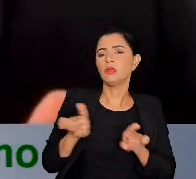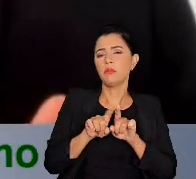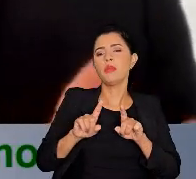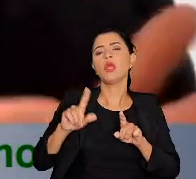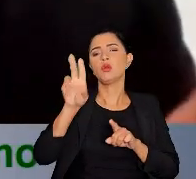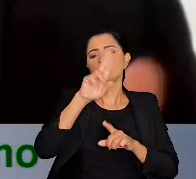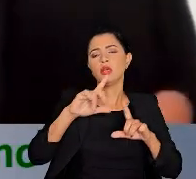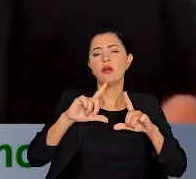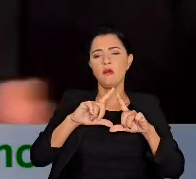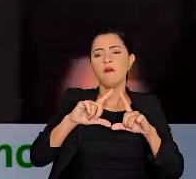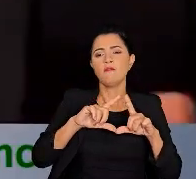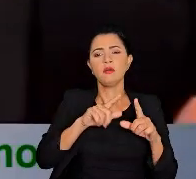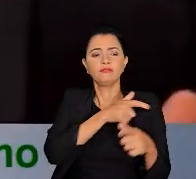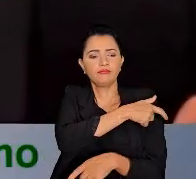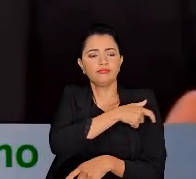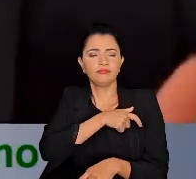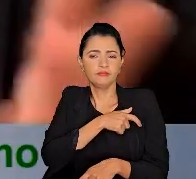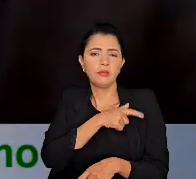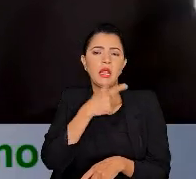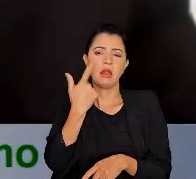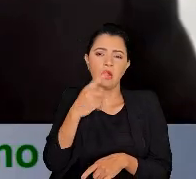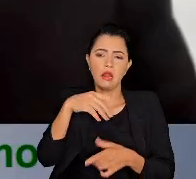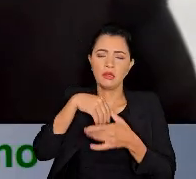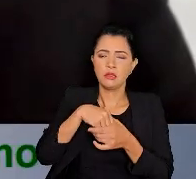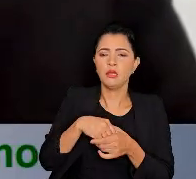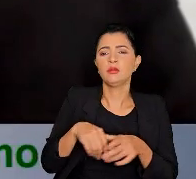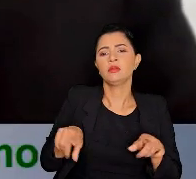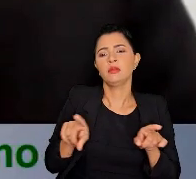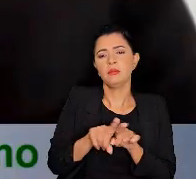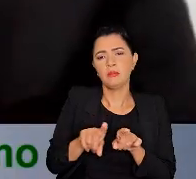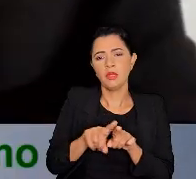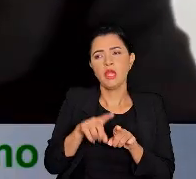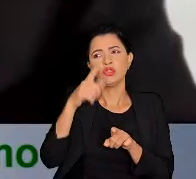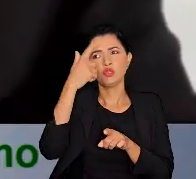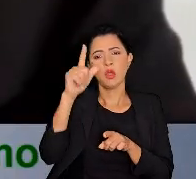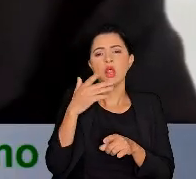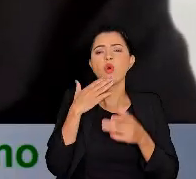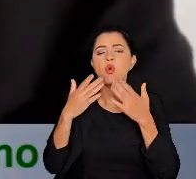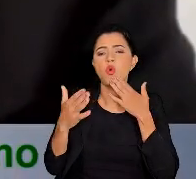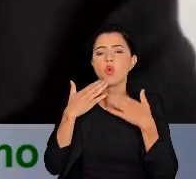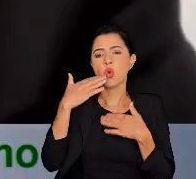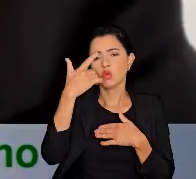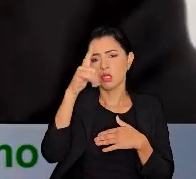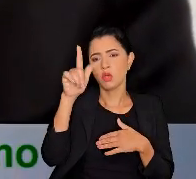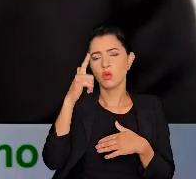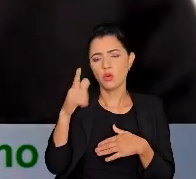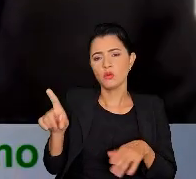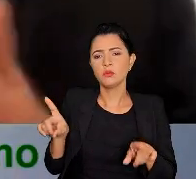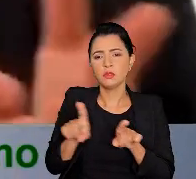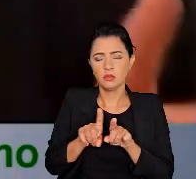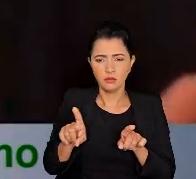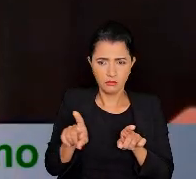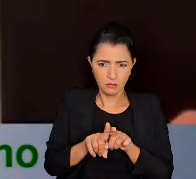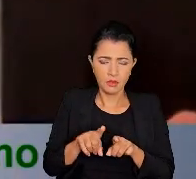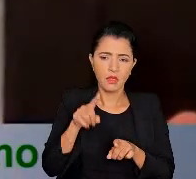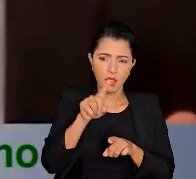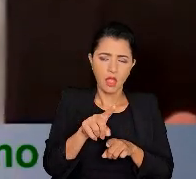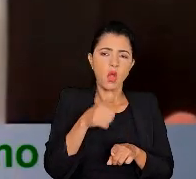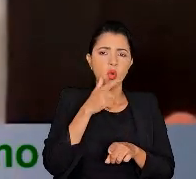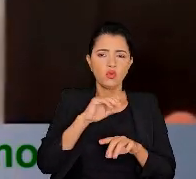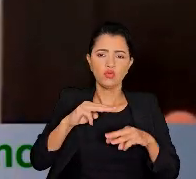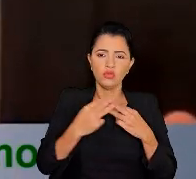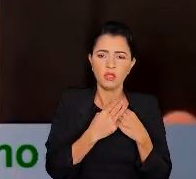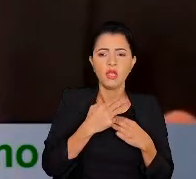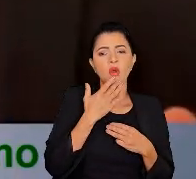de concentração, que o Elvanger disse que não existiram, ele só era de outra cor, né? O triângulo dos judeus era amarelo, o deles